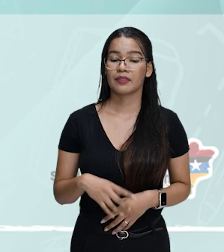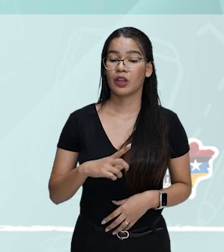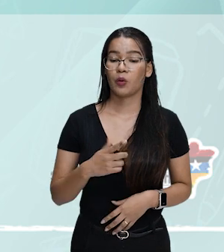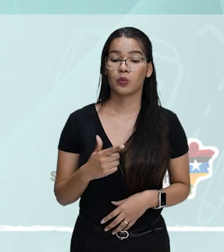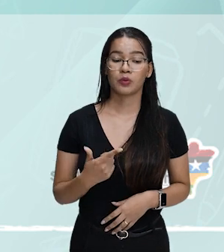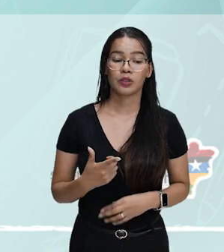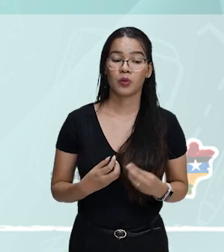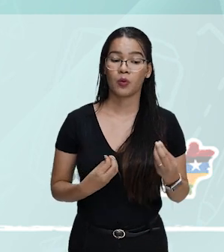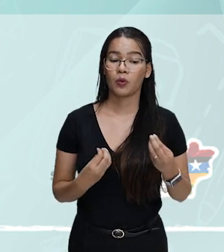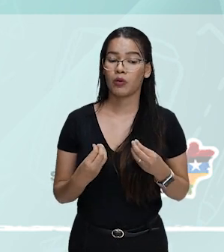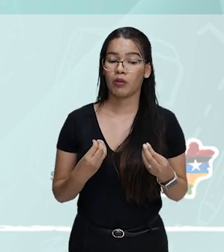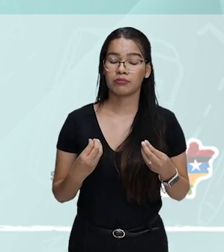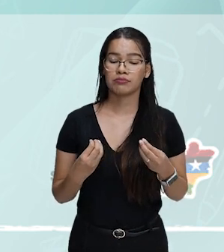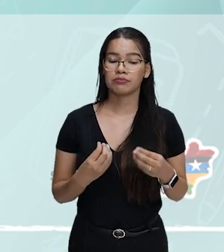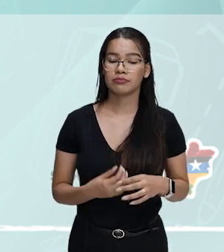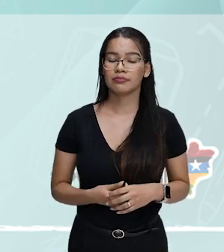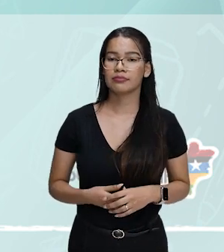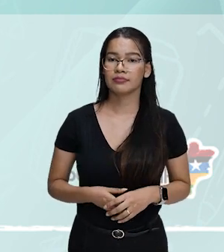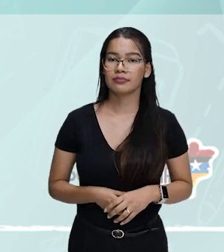como o cara